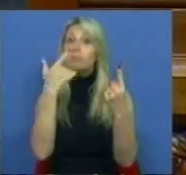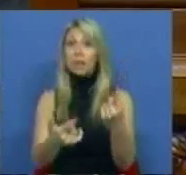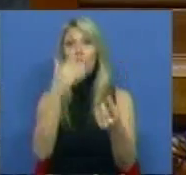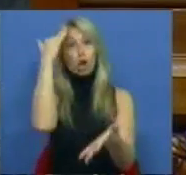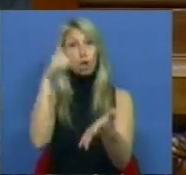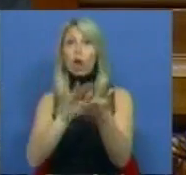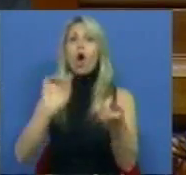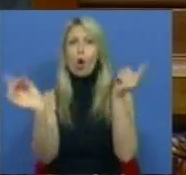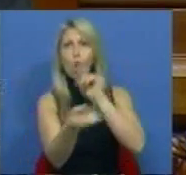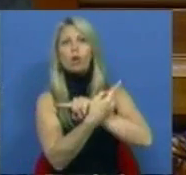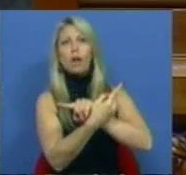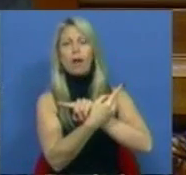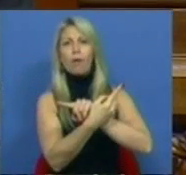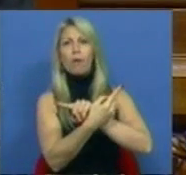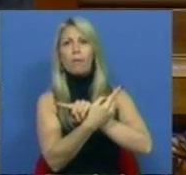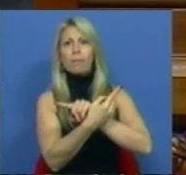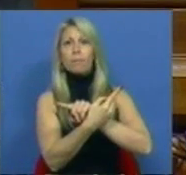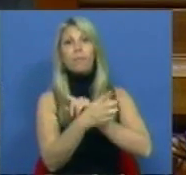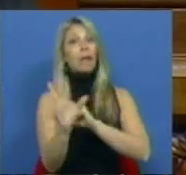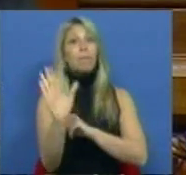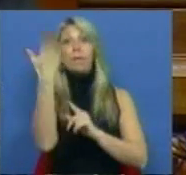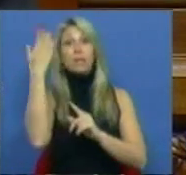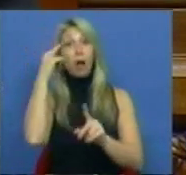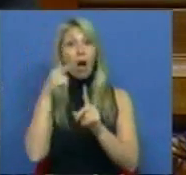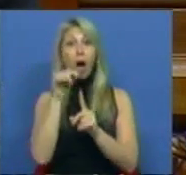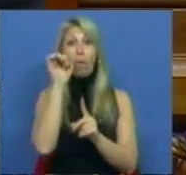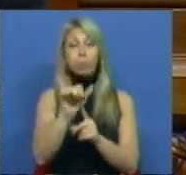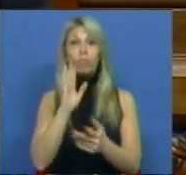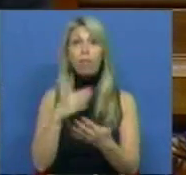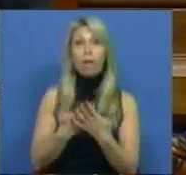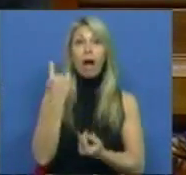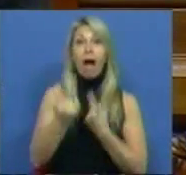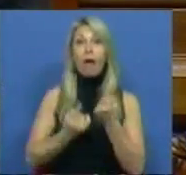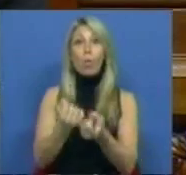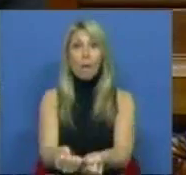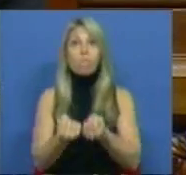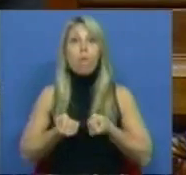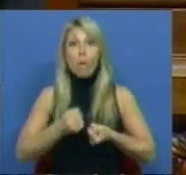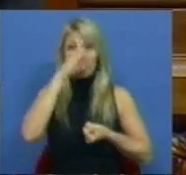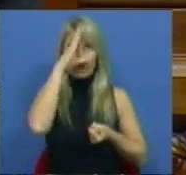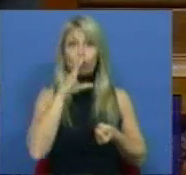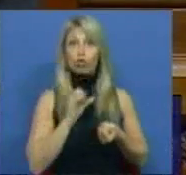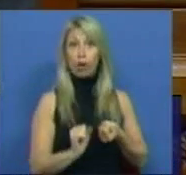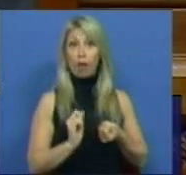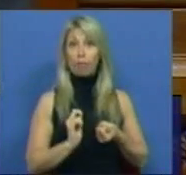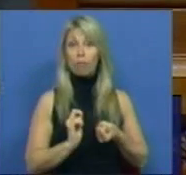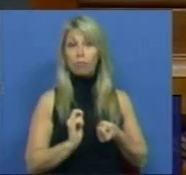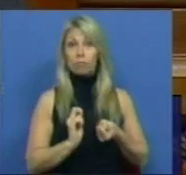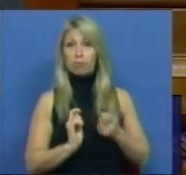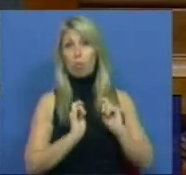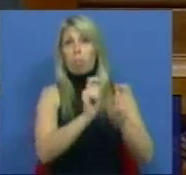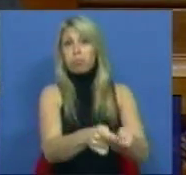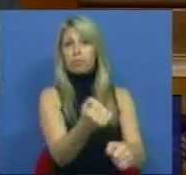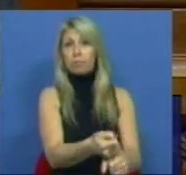efeito contrário e, sobretudo, destinadas a transferir alguma poupança do Estado para o bolso